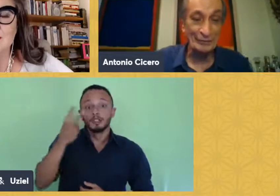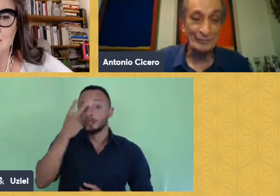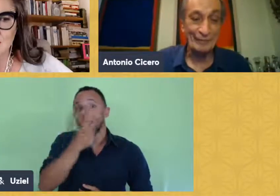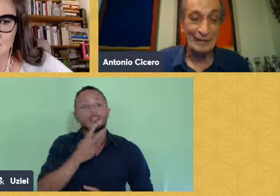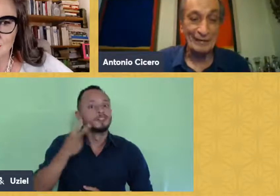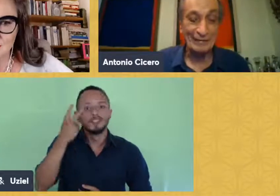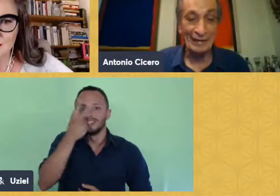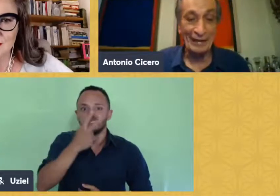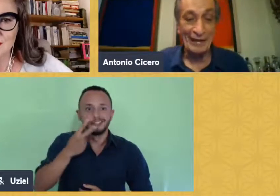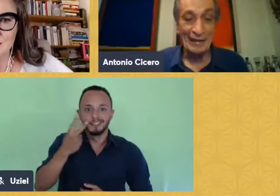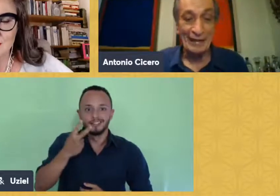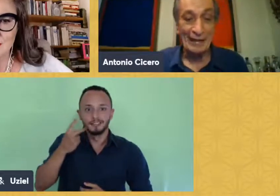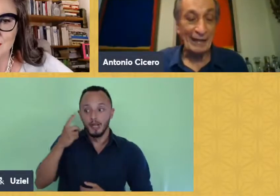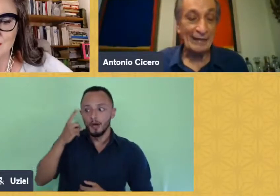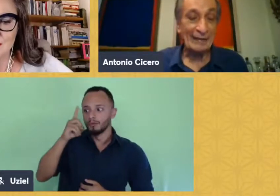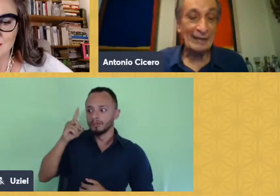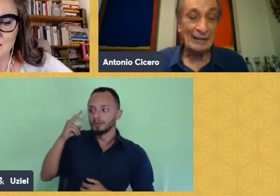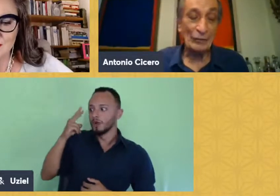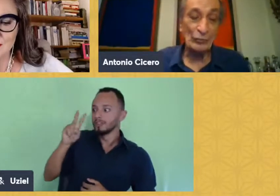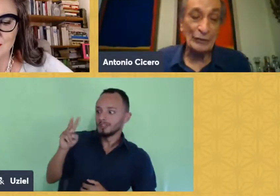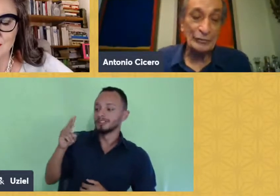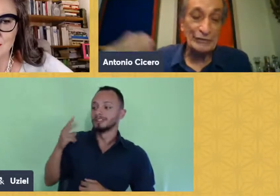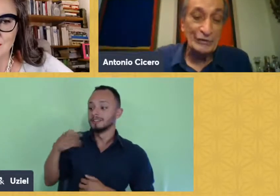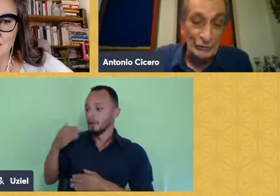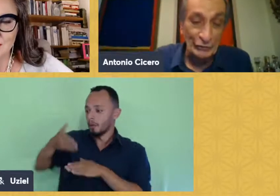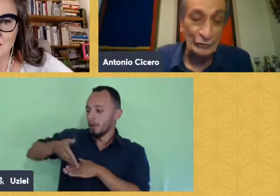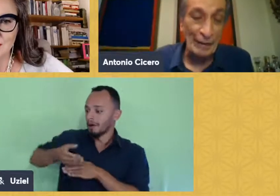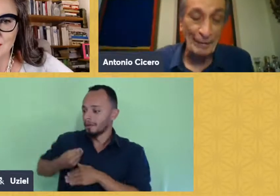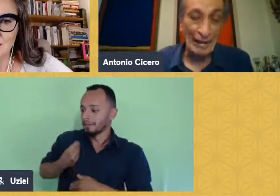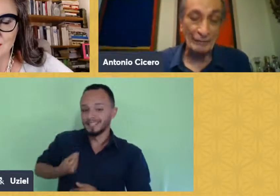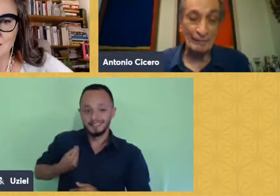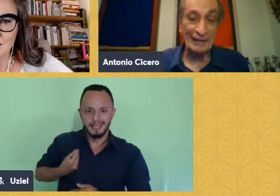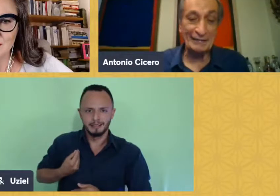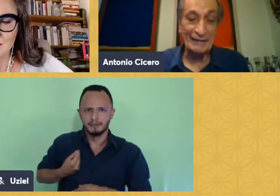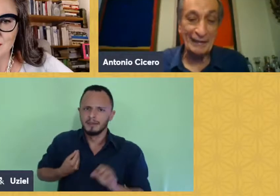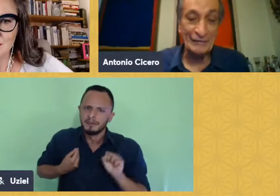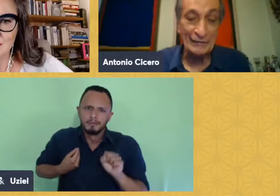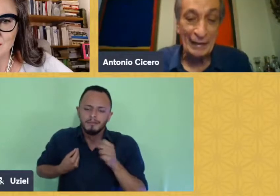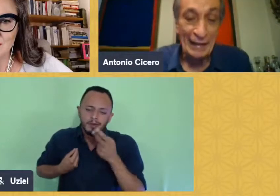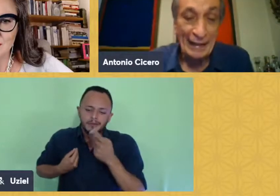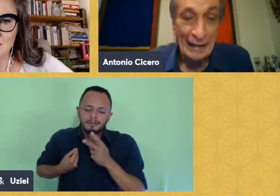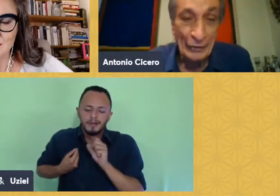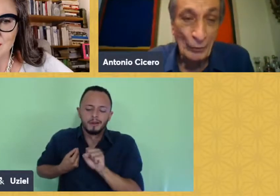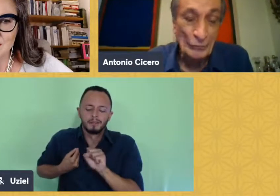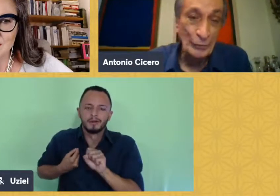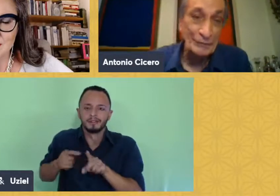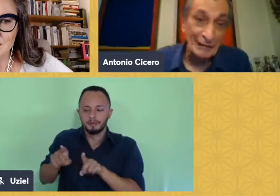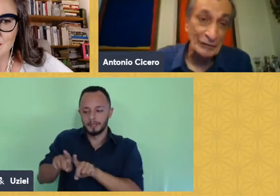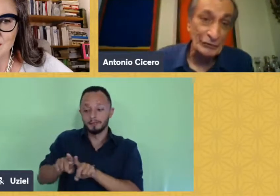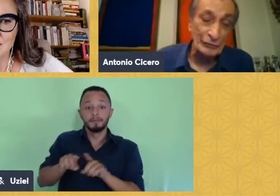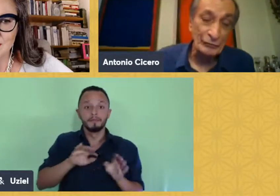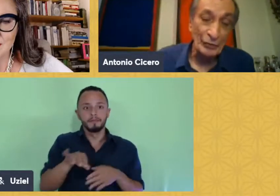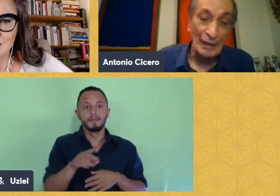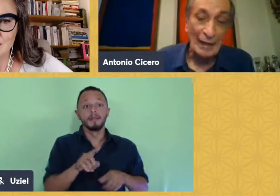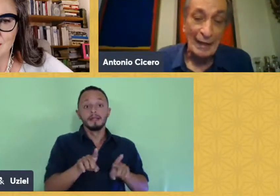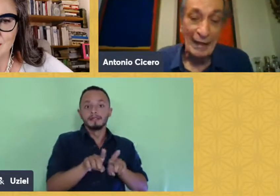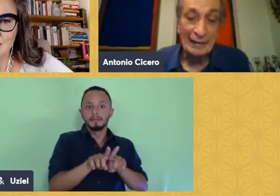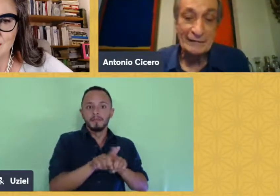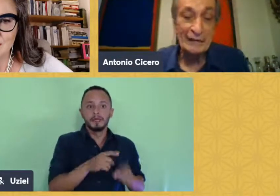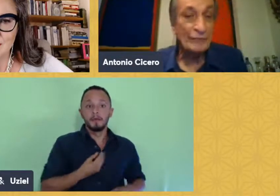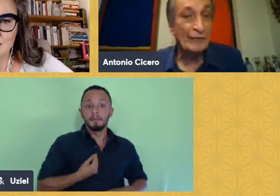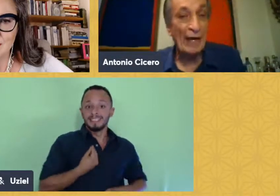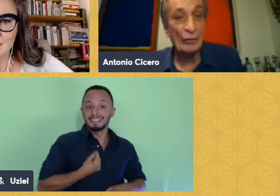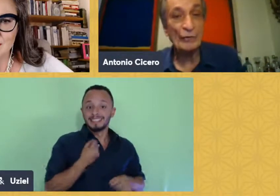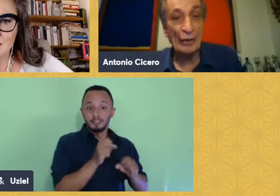tipo, né? E um outro sentido da palavra presente, e como substantivo, é